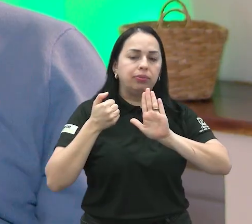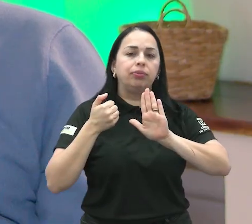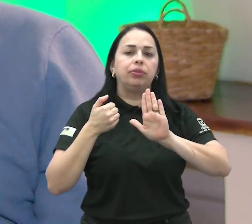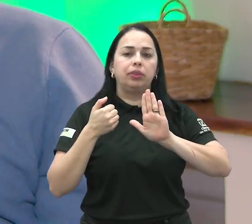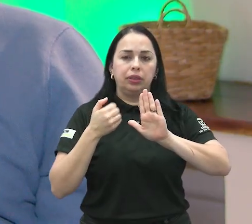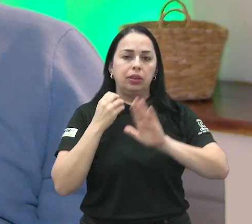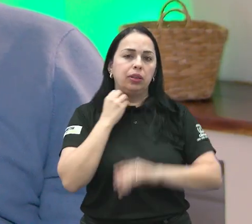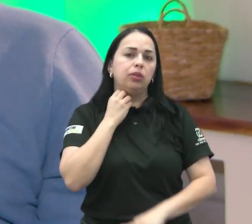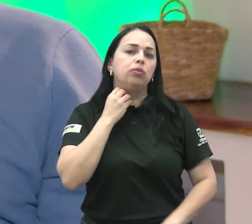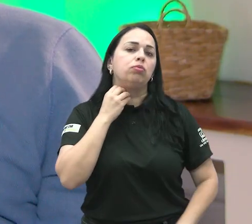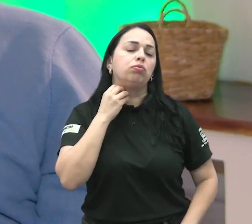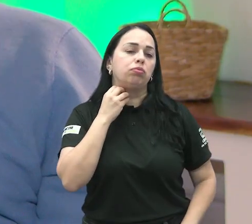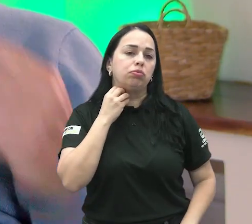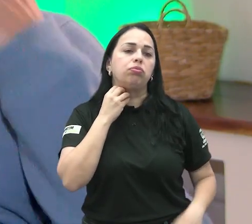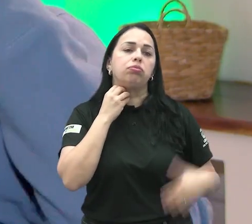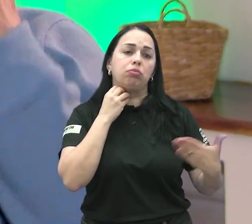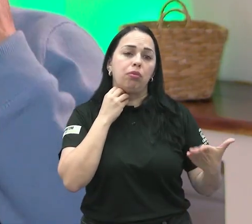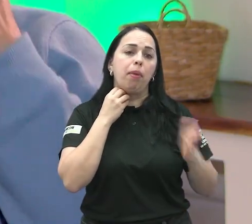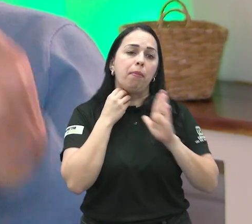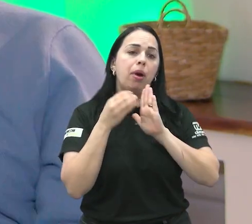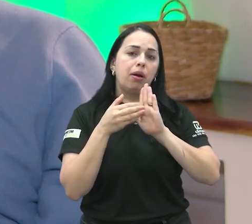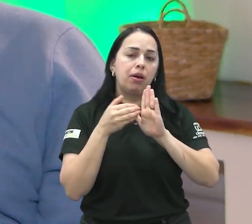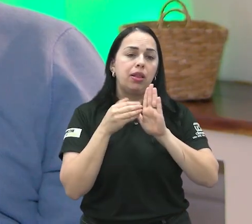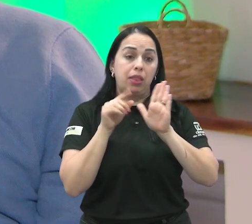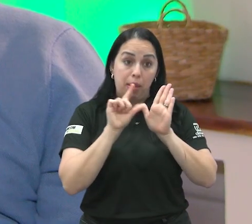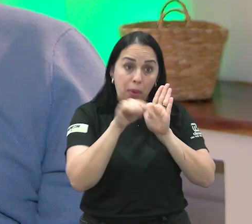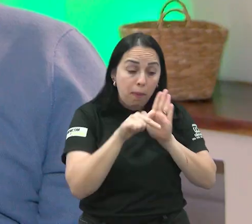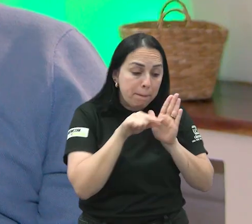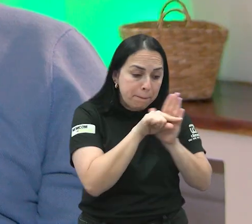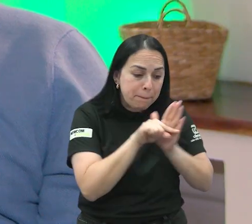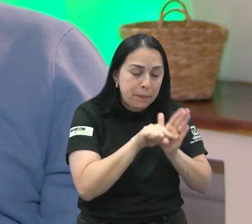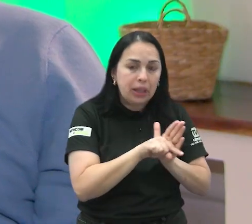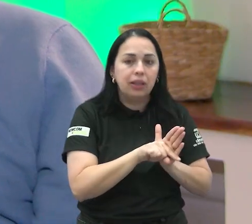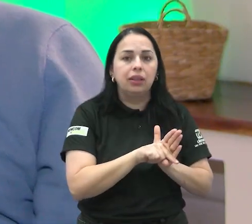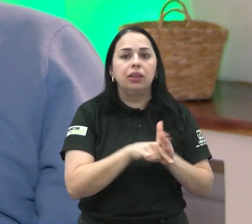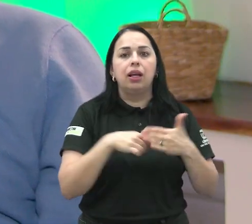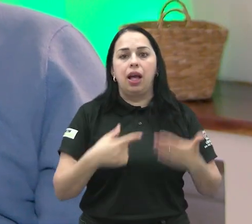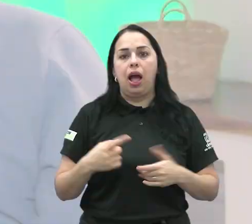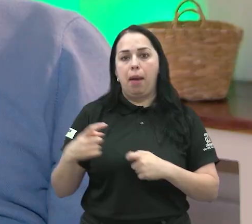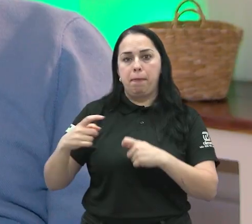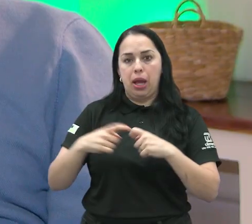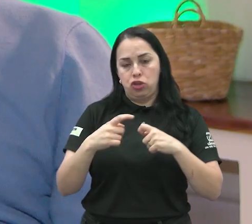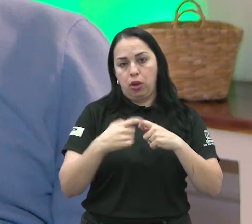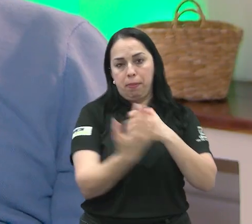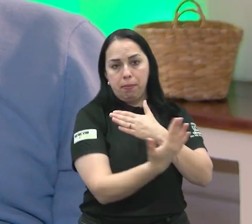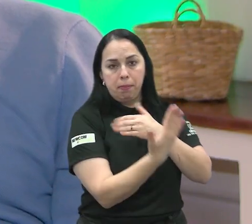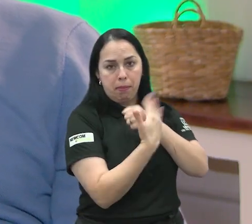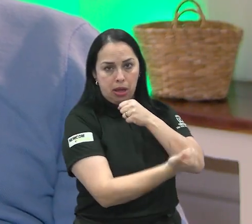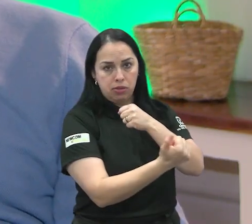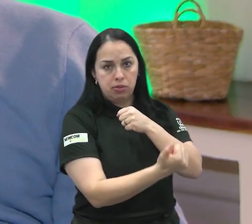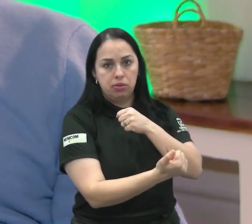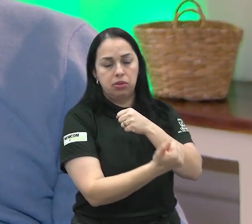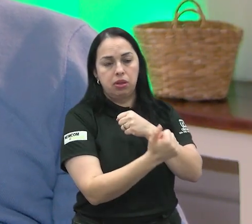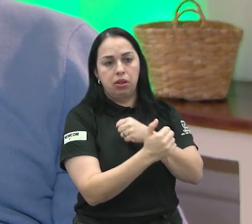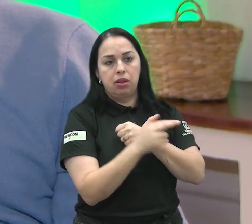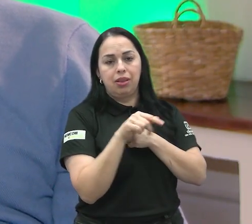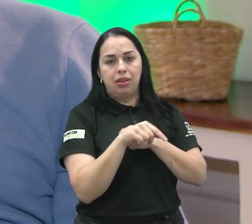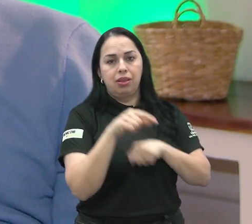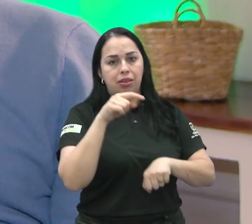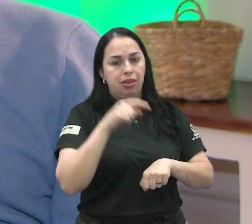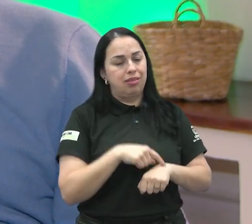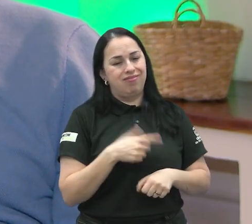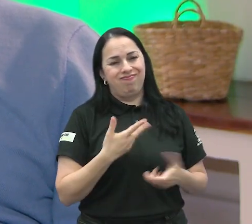para extrair um desses nódulos para fazer biópsia. E daí a médica me